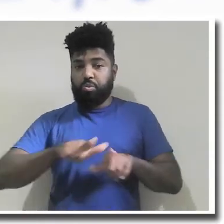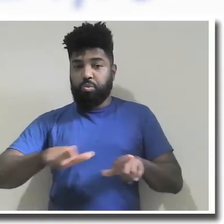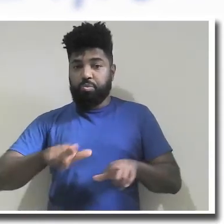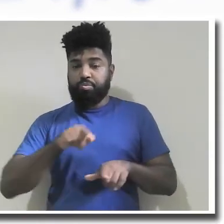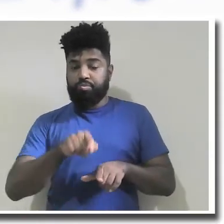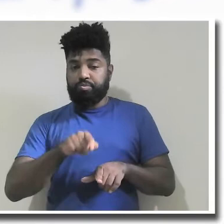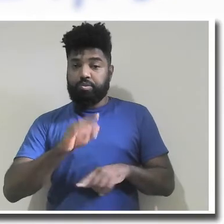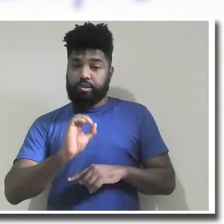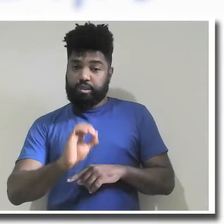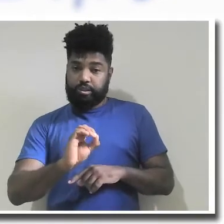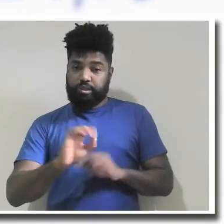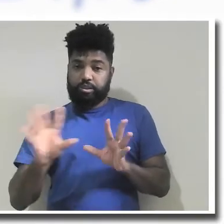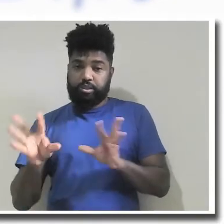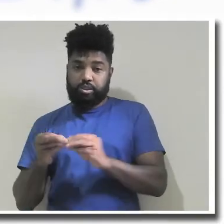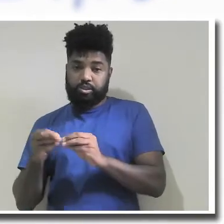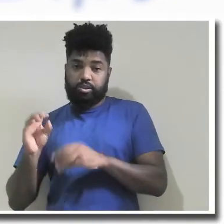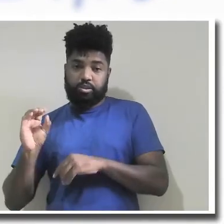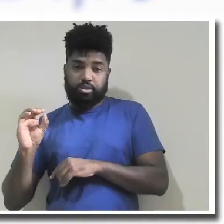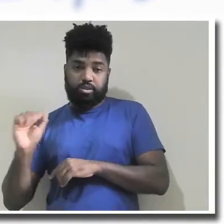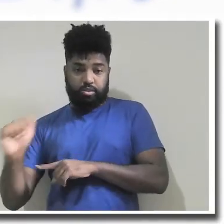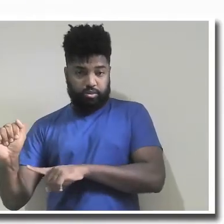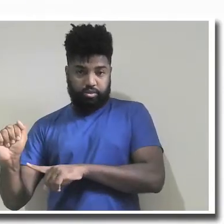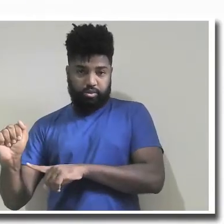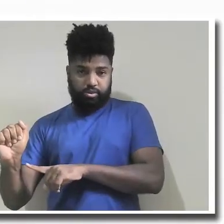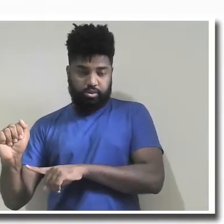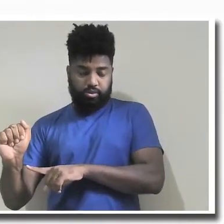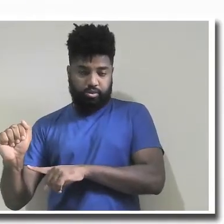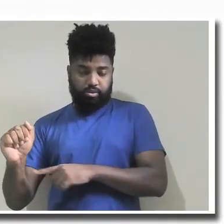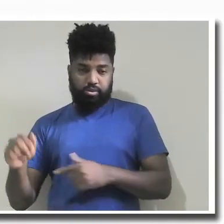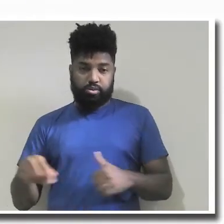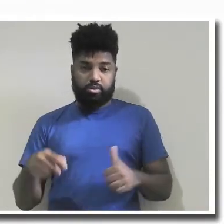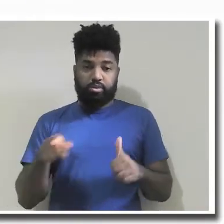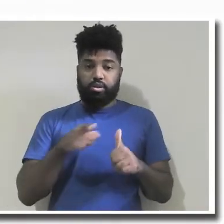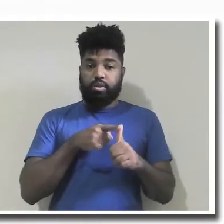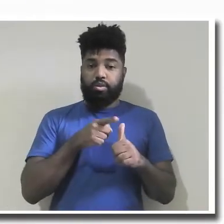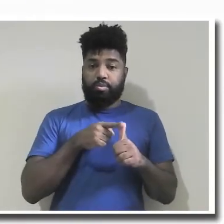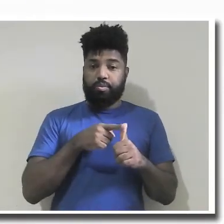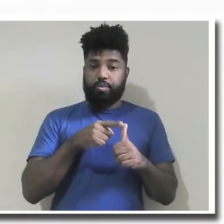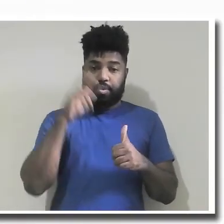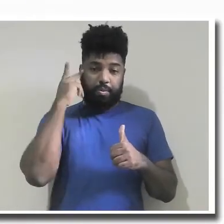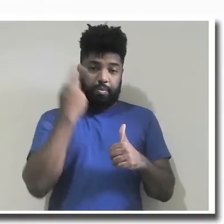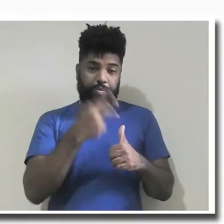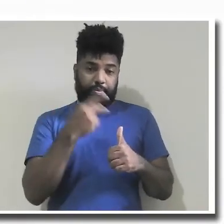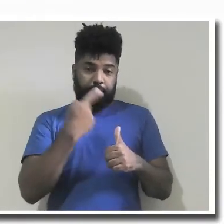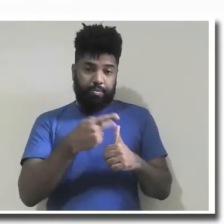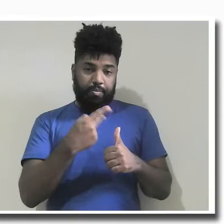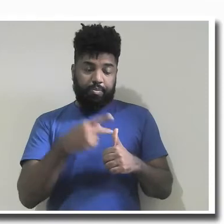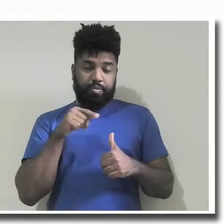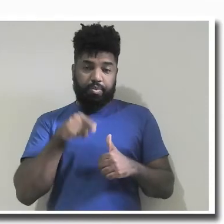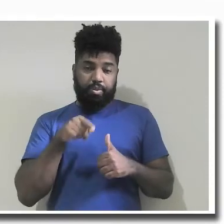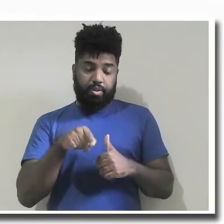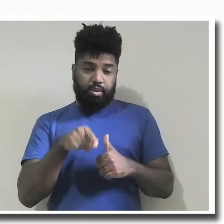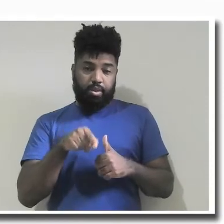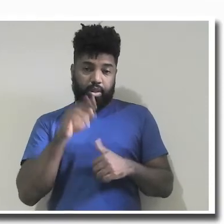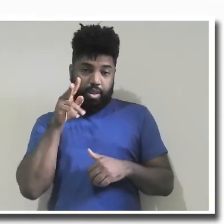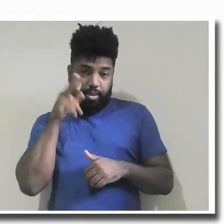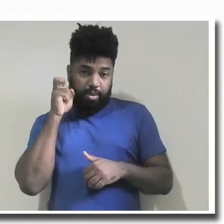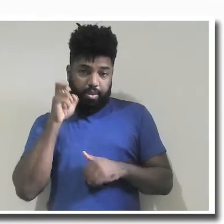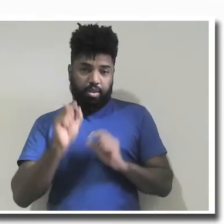igual ao próprio A. Aplicando a primeira propriedade aqui descrita, também podemos afirmar